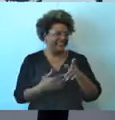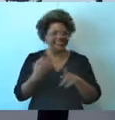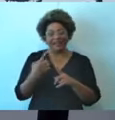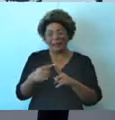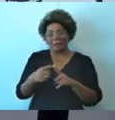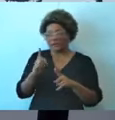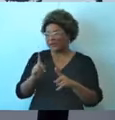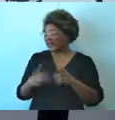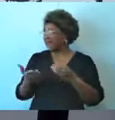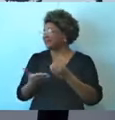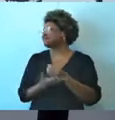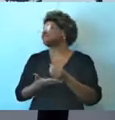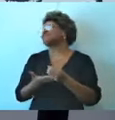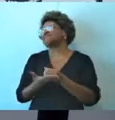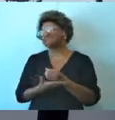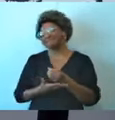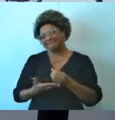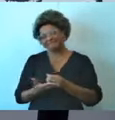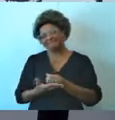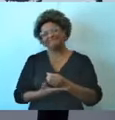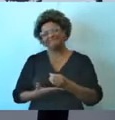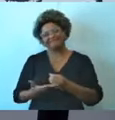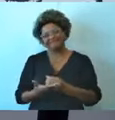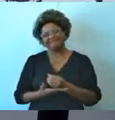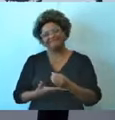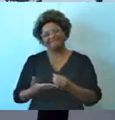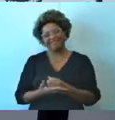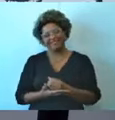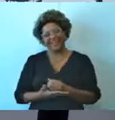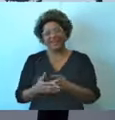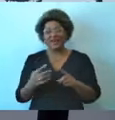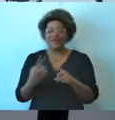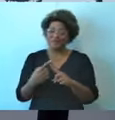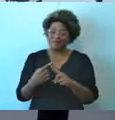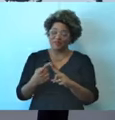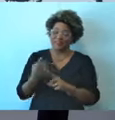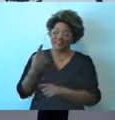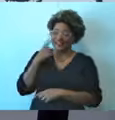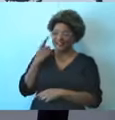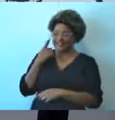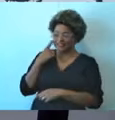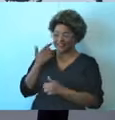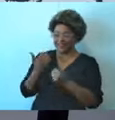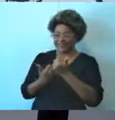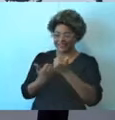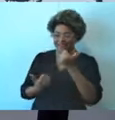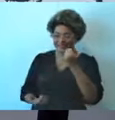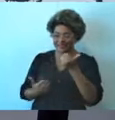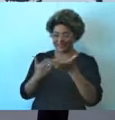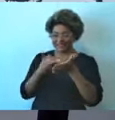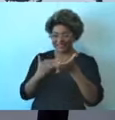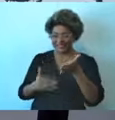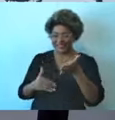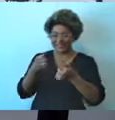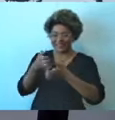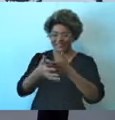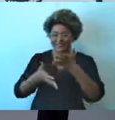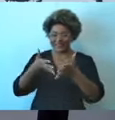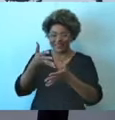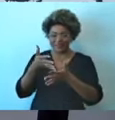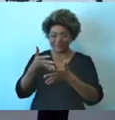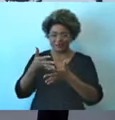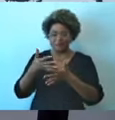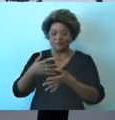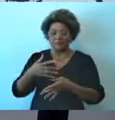fundamental, e acaba que, ouvindo a subsecretária falando, a impressão que eu tive foi que